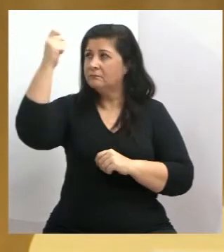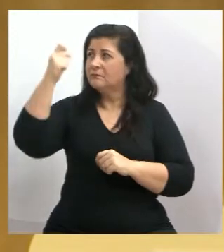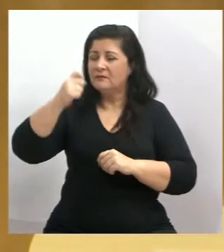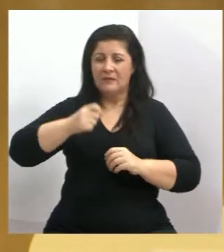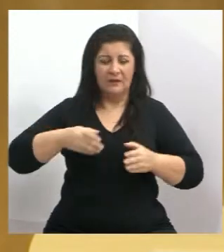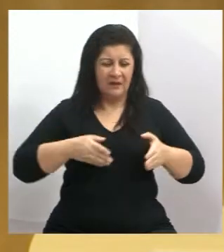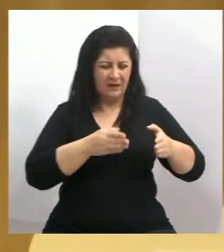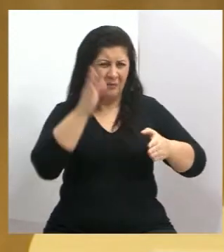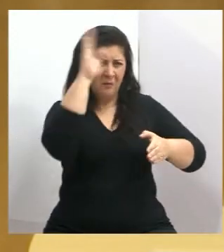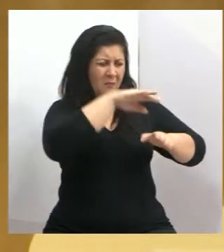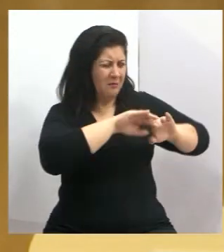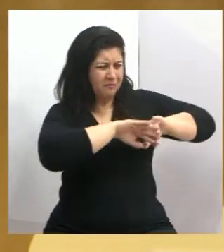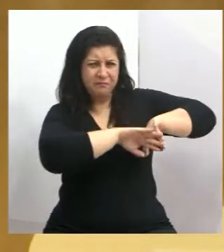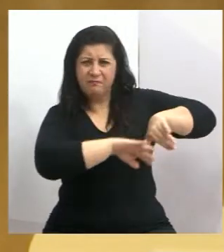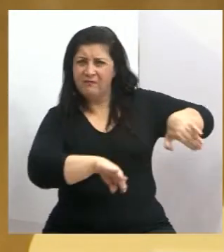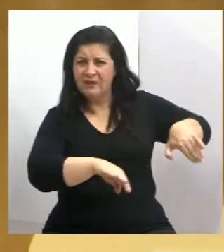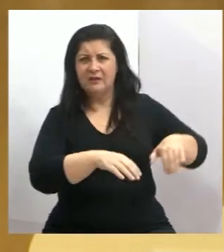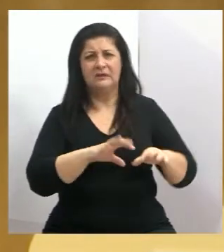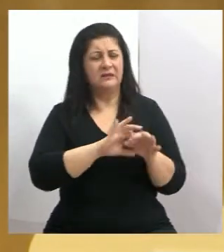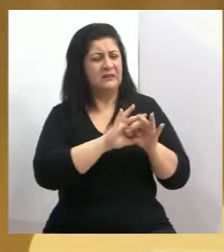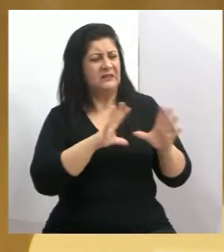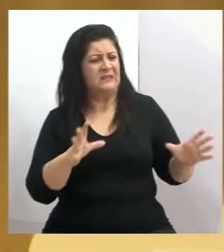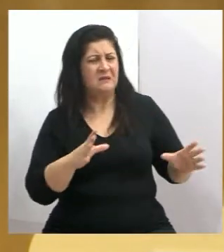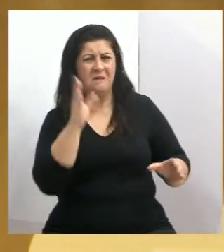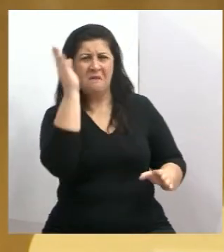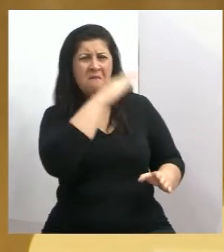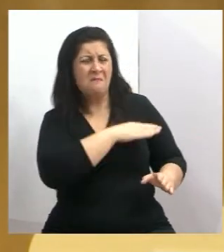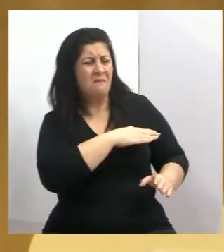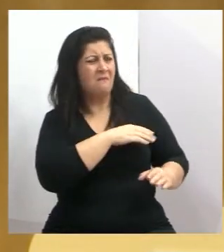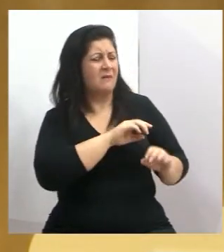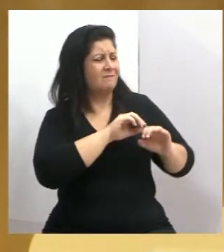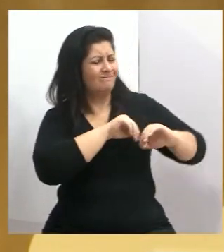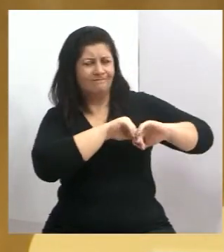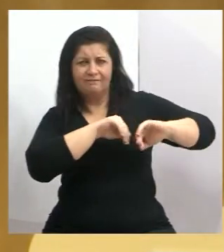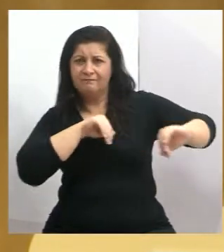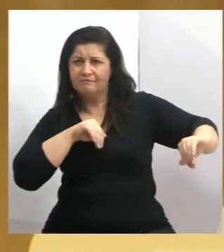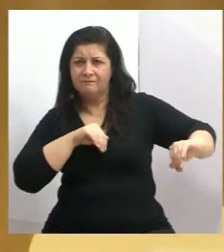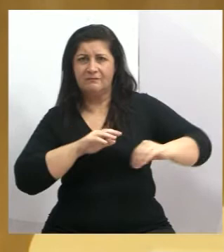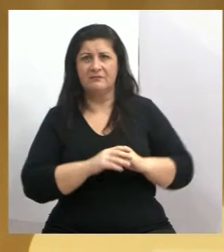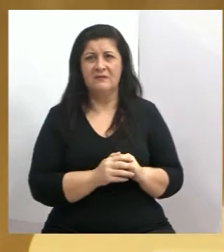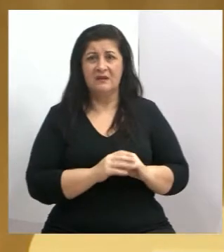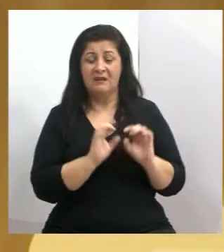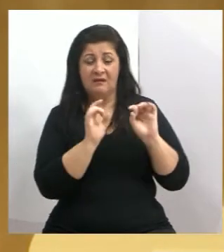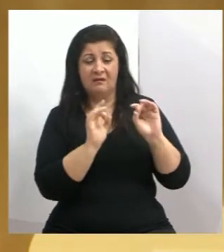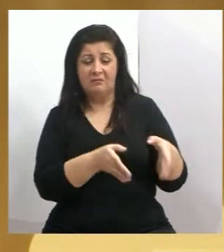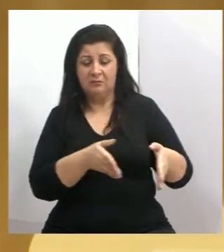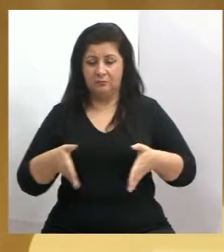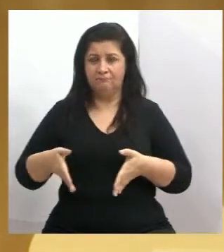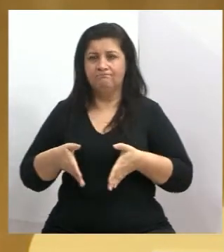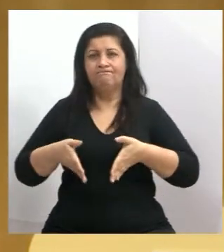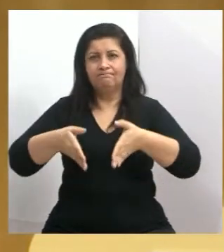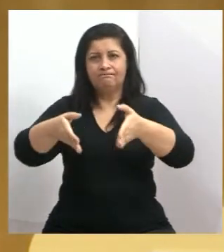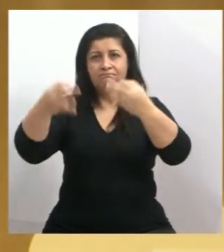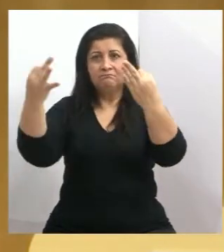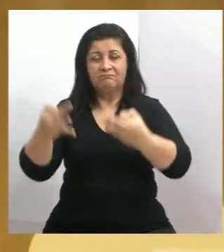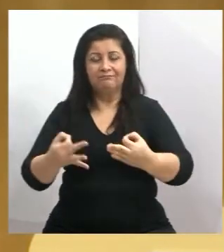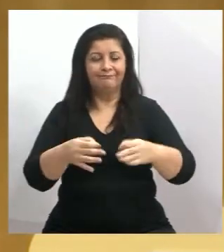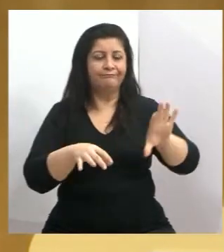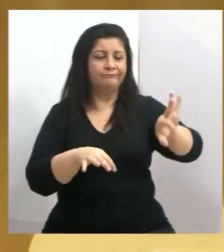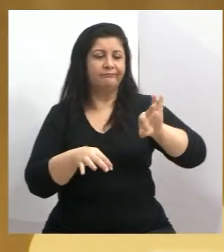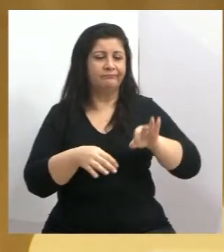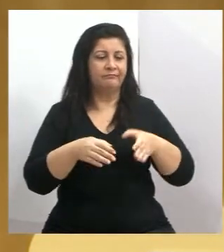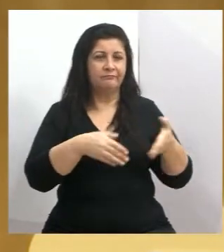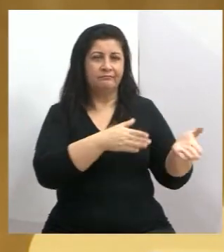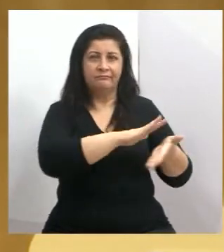dos maus dos homens de palavras perversas que abandonam as Veredas retas para andar por